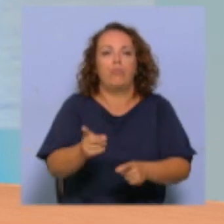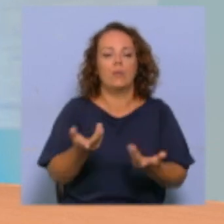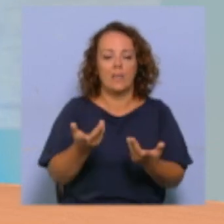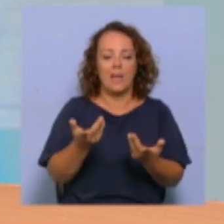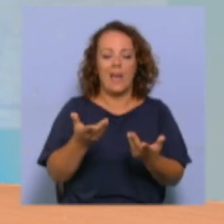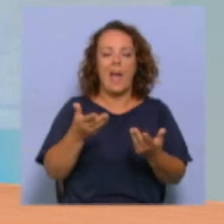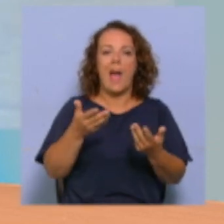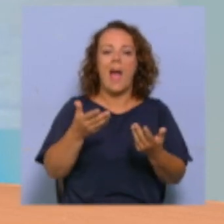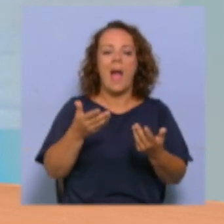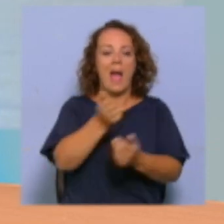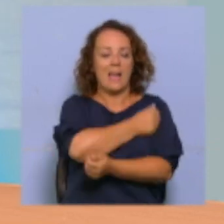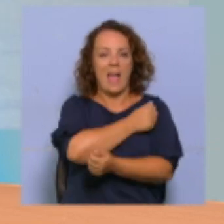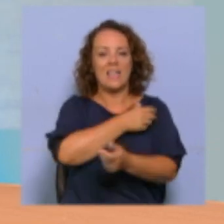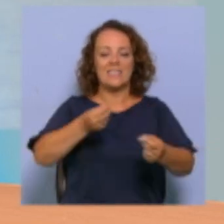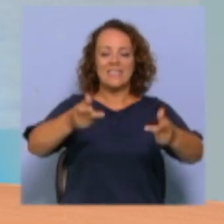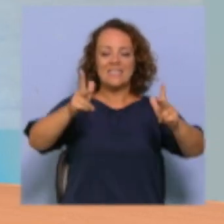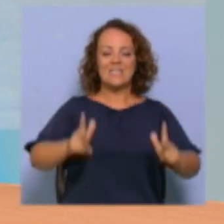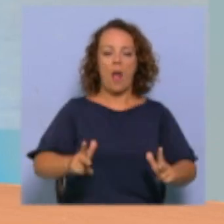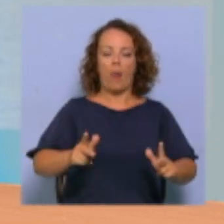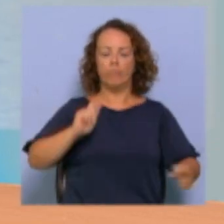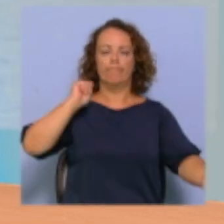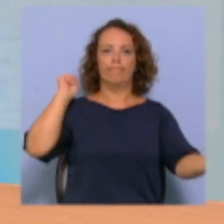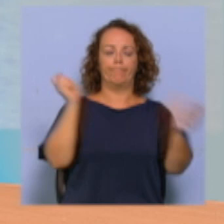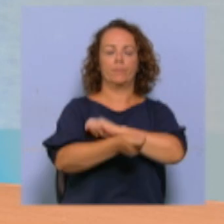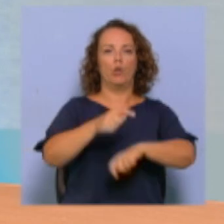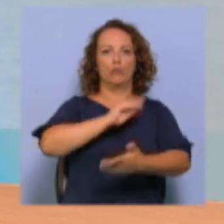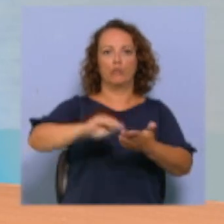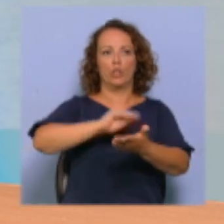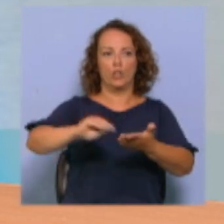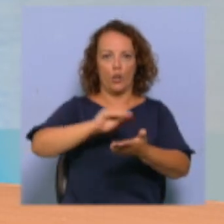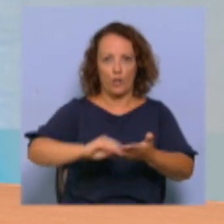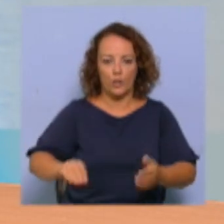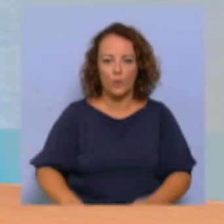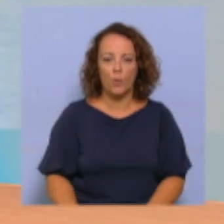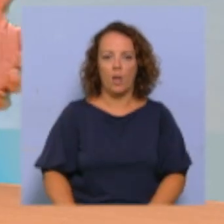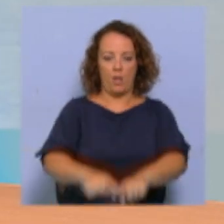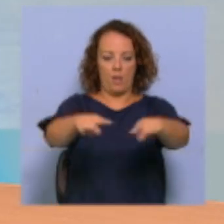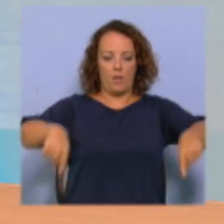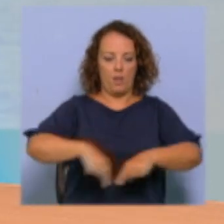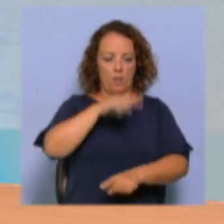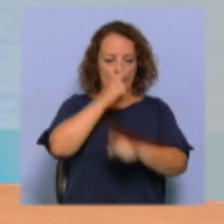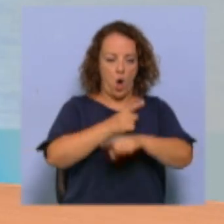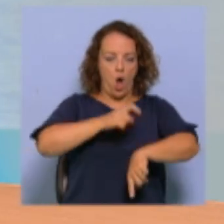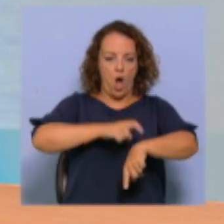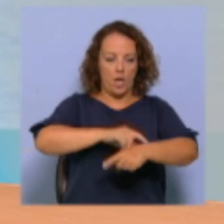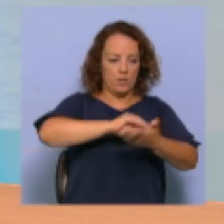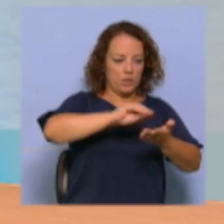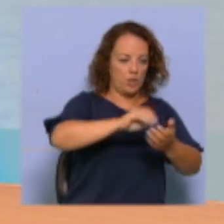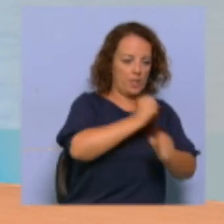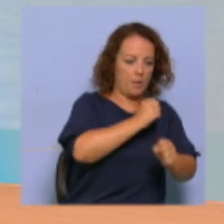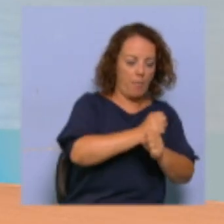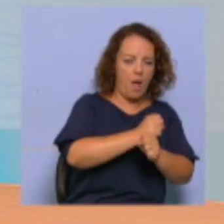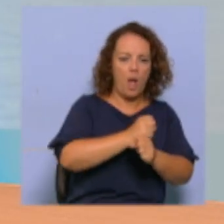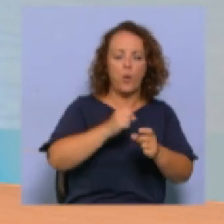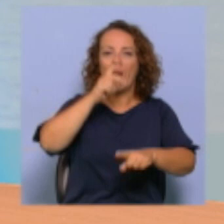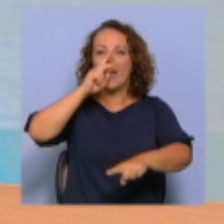casa transformou-se no escritório, os horários laborais também se dilataram substancialmente e